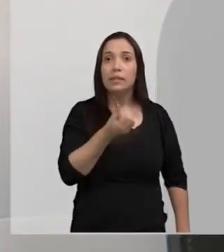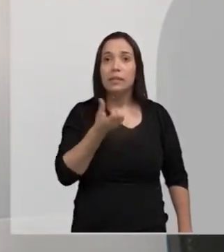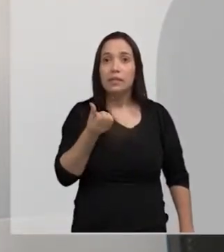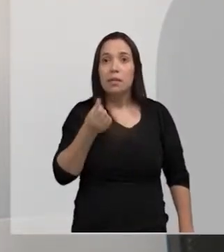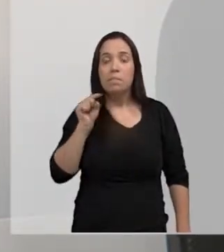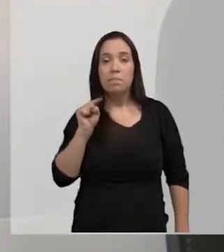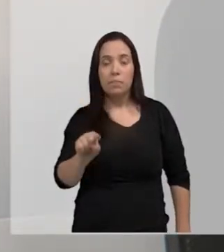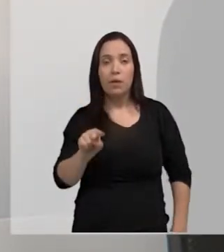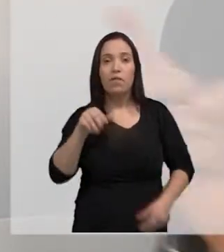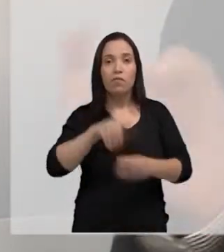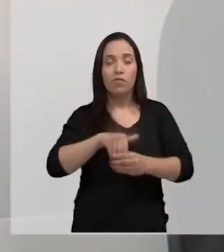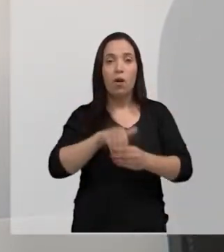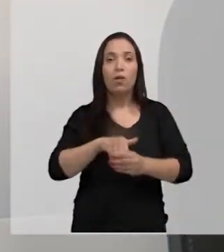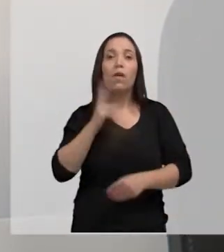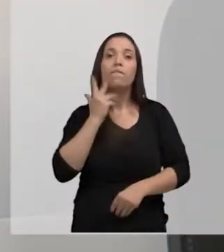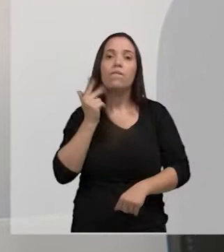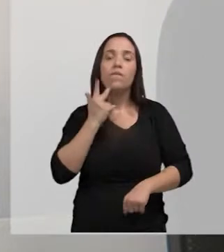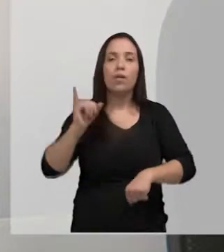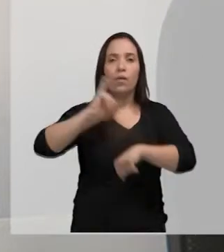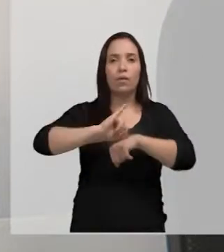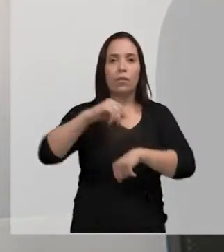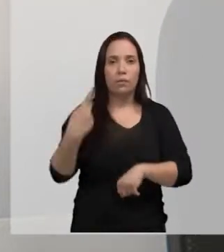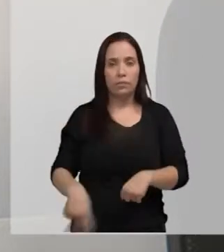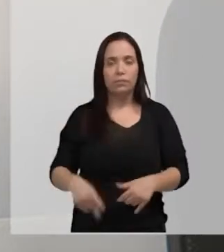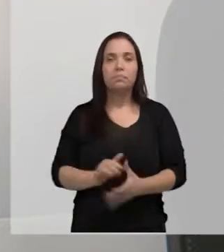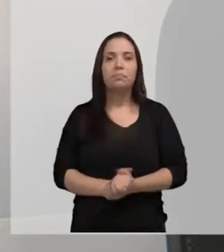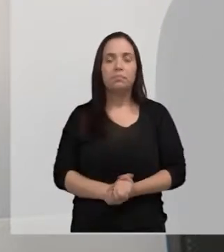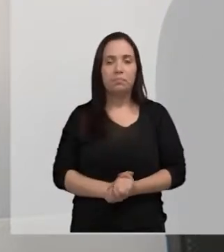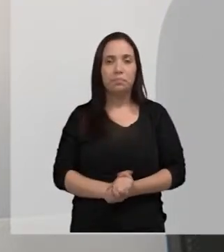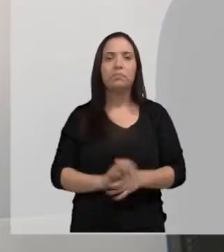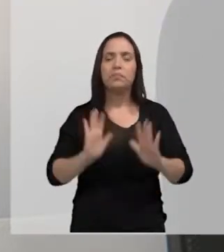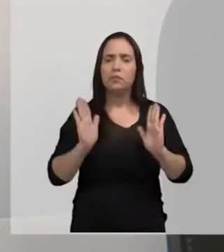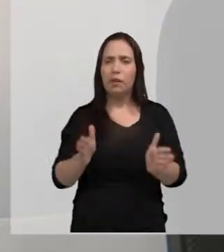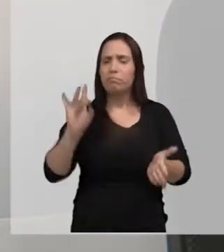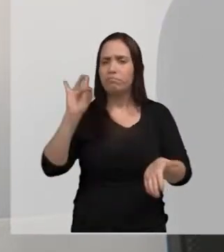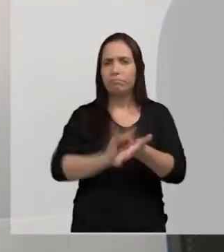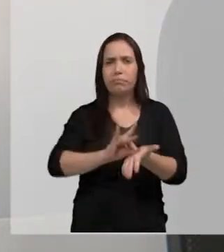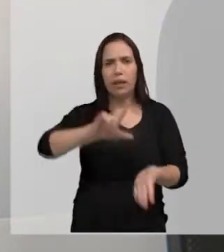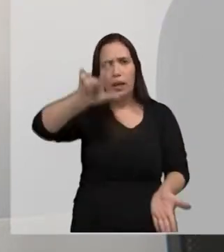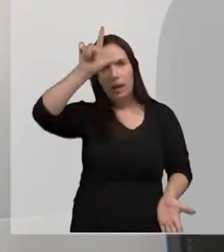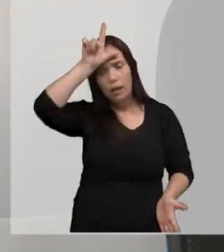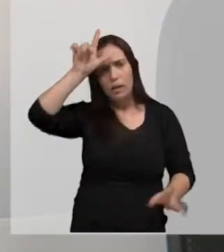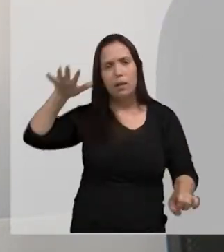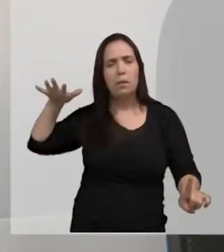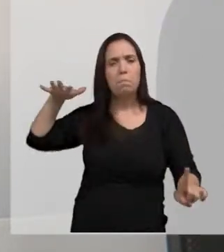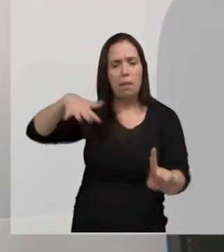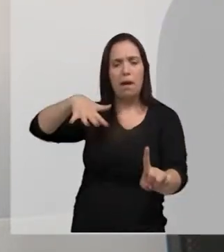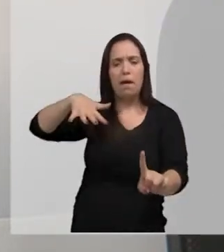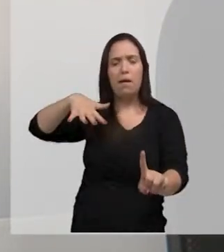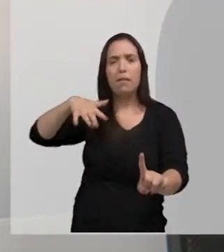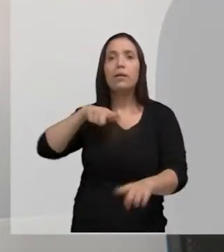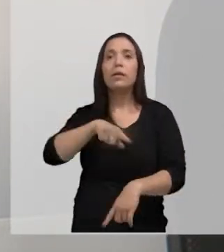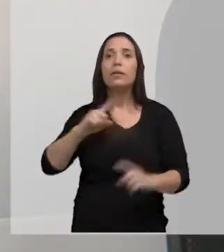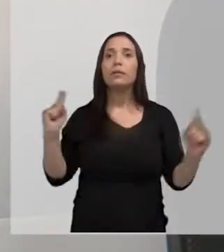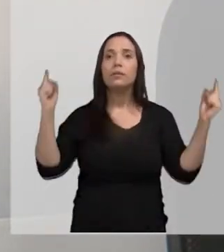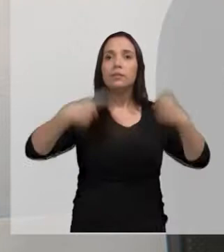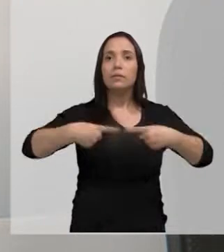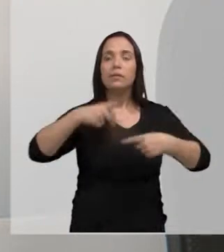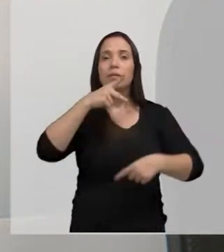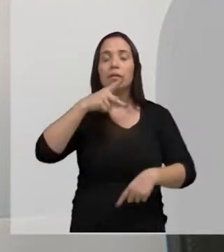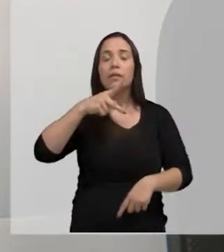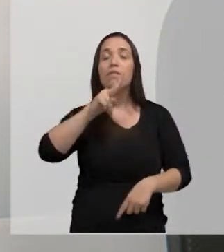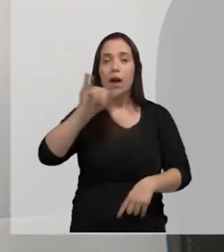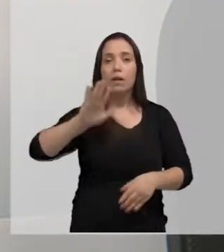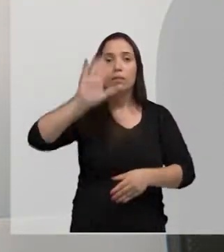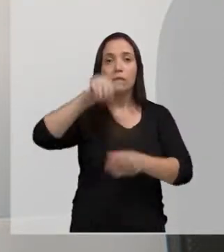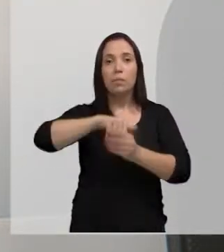303.166 mil votos em Fortaleza. Pronto, se cristalizou também com uma grande liderança de Fortaleza e o grande nome da oposição para ser candidato a prefeito